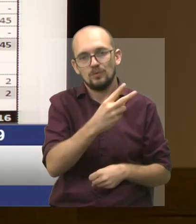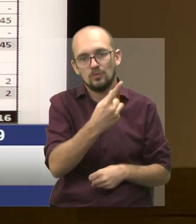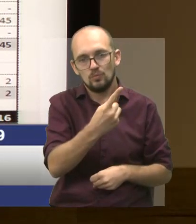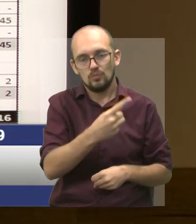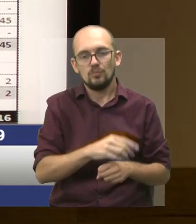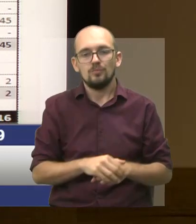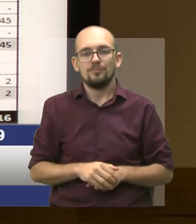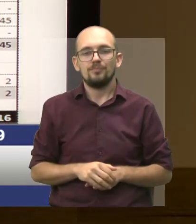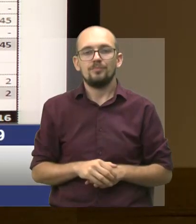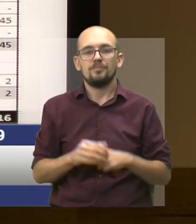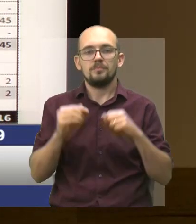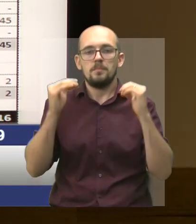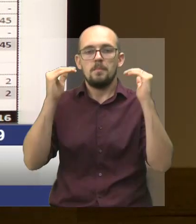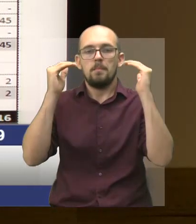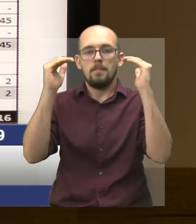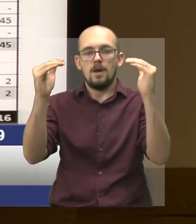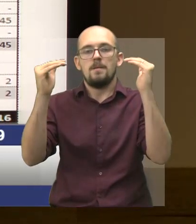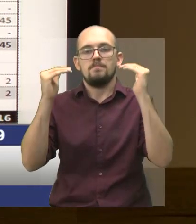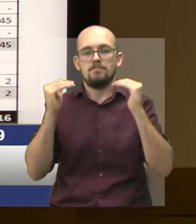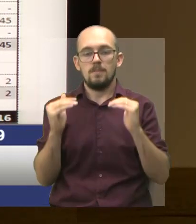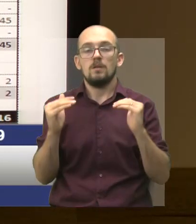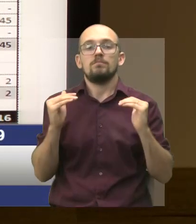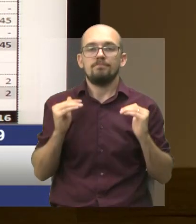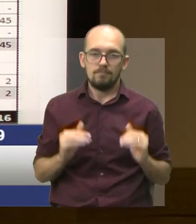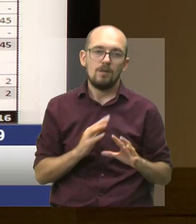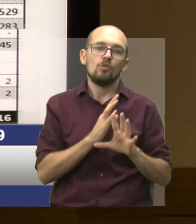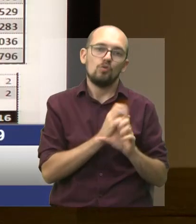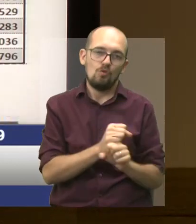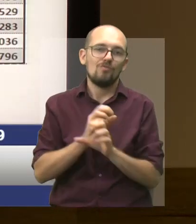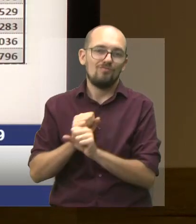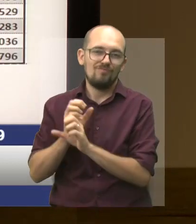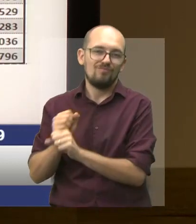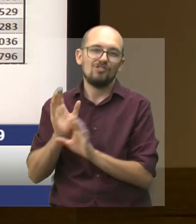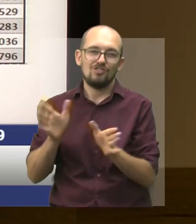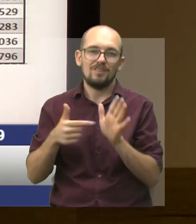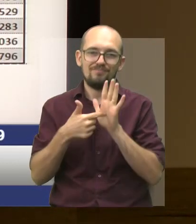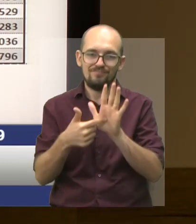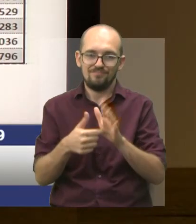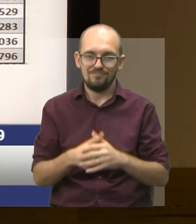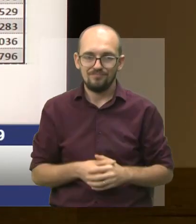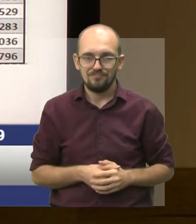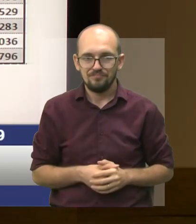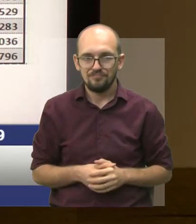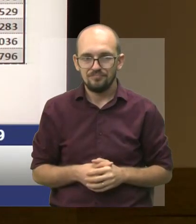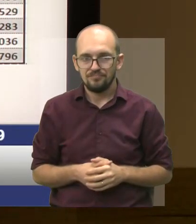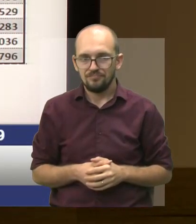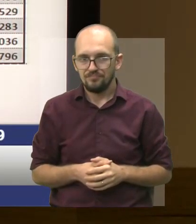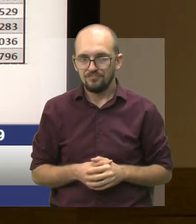já falei para os senhores. Aí nós temos aqui